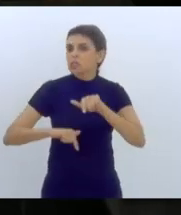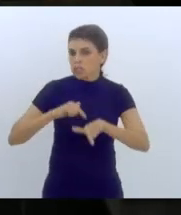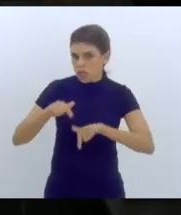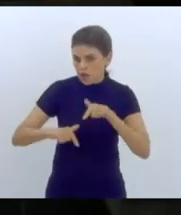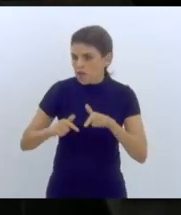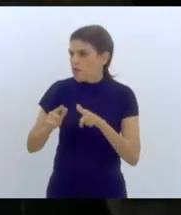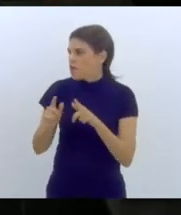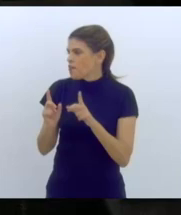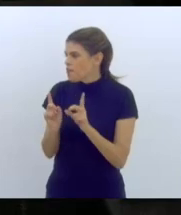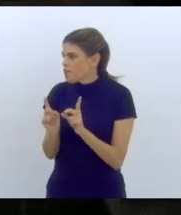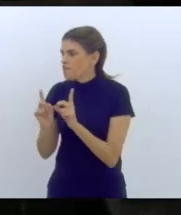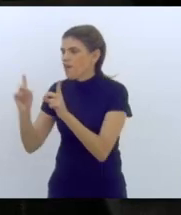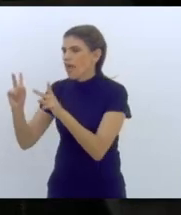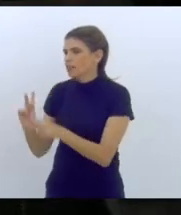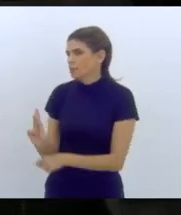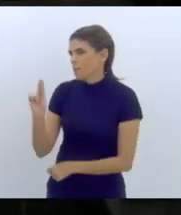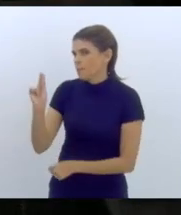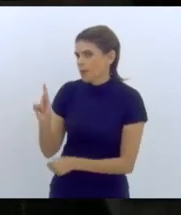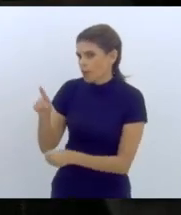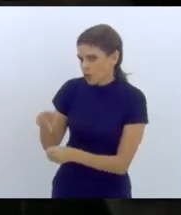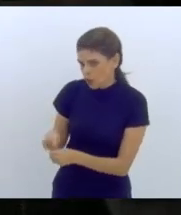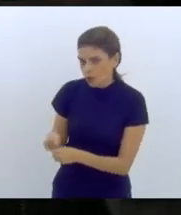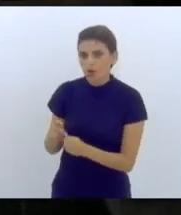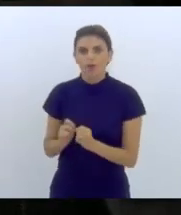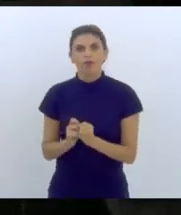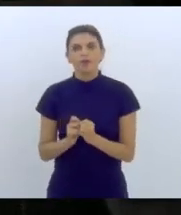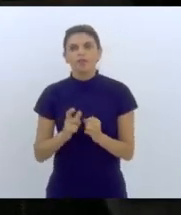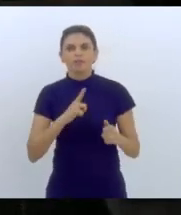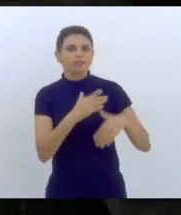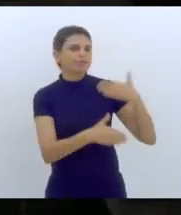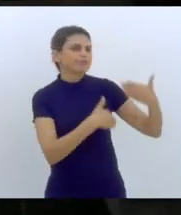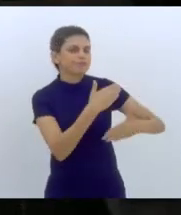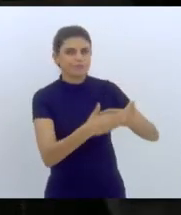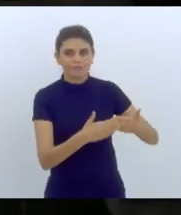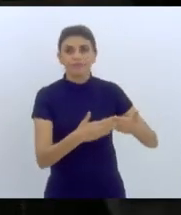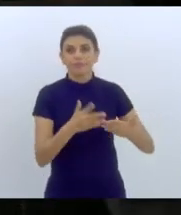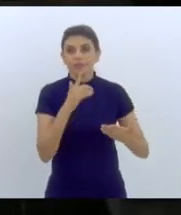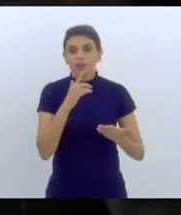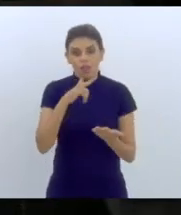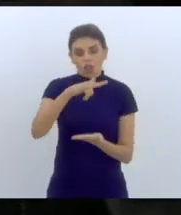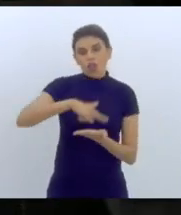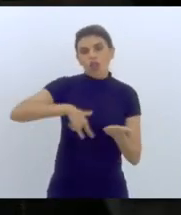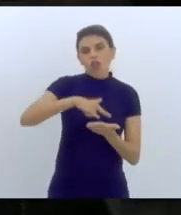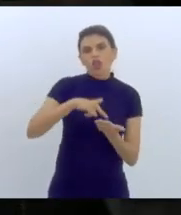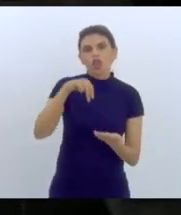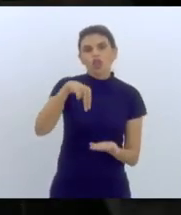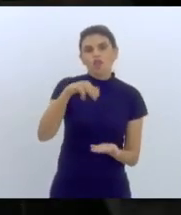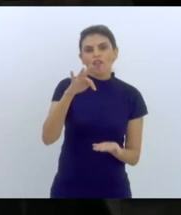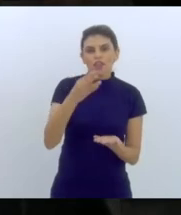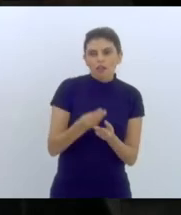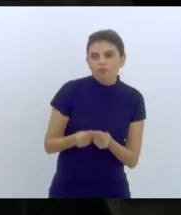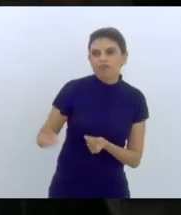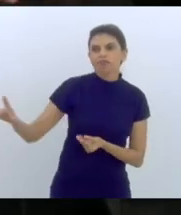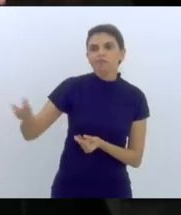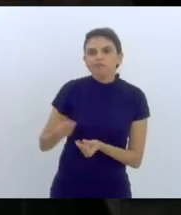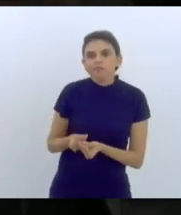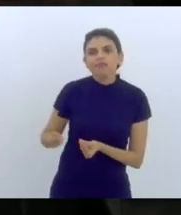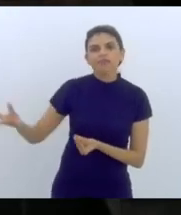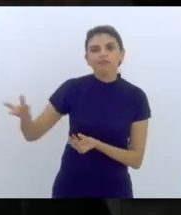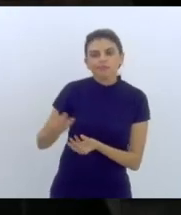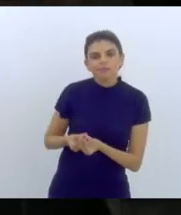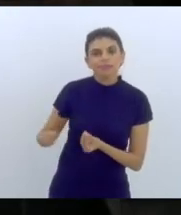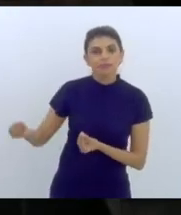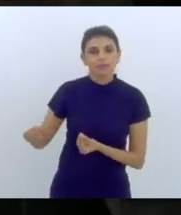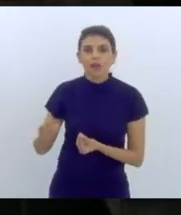vende petróleo e emite as notas fiscais pela sua subsidiária. E, com isso,